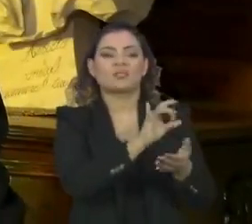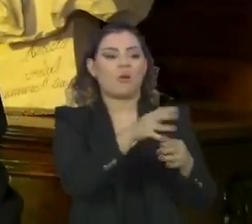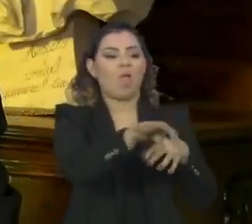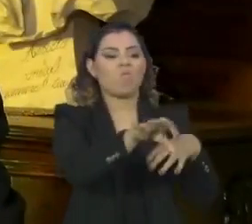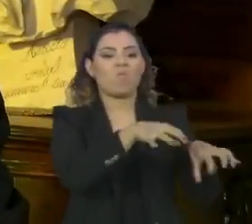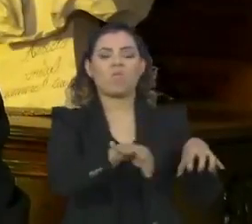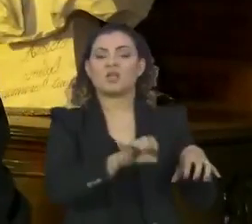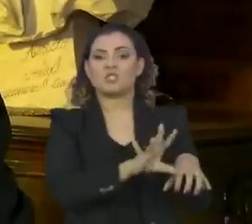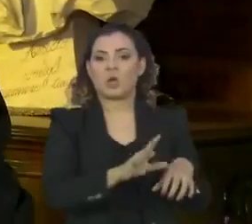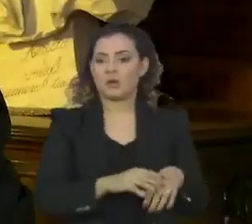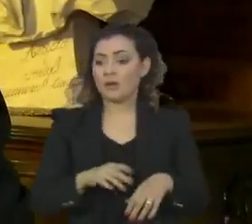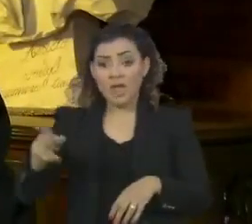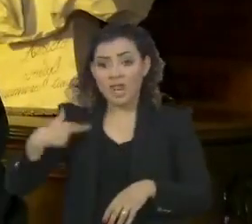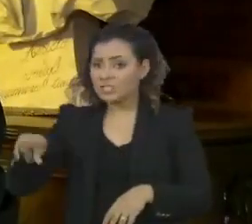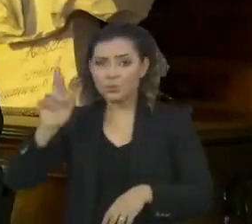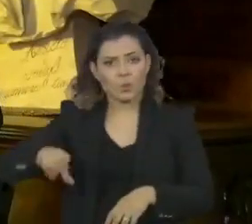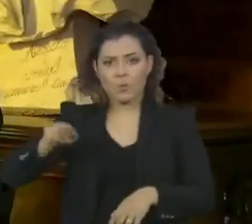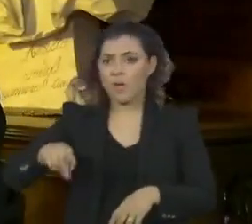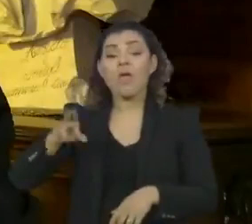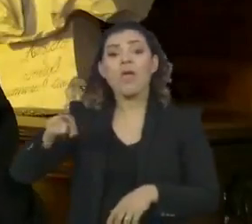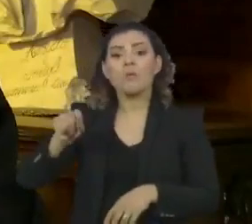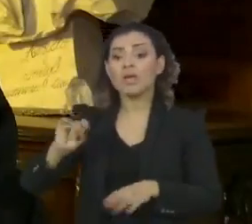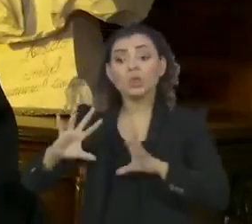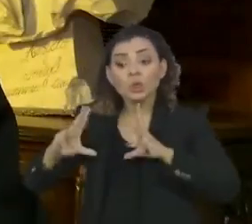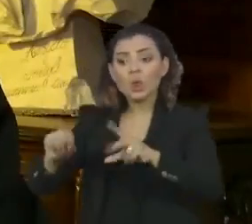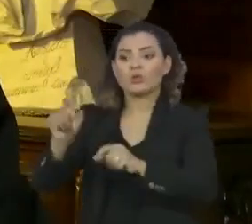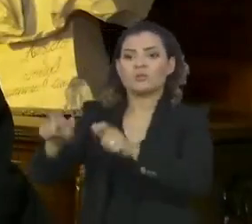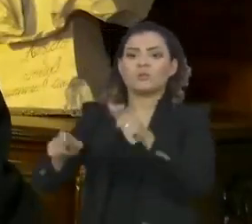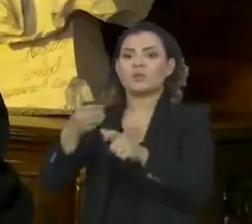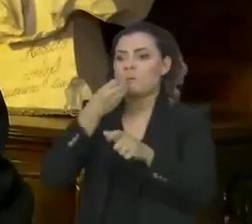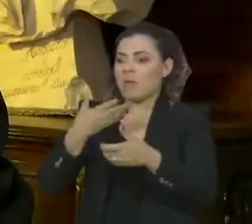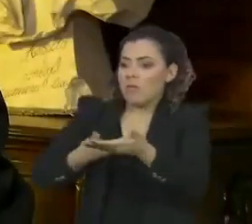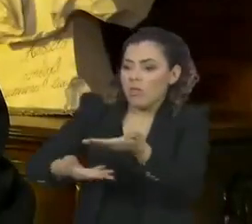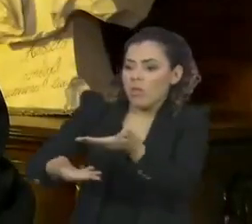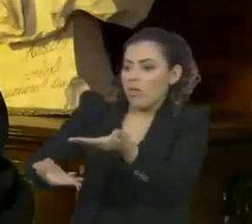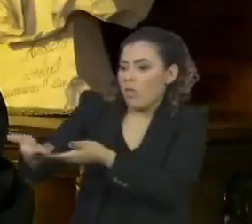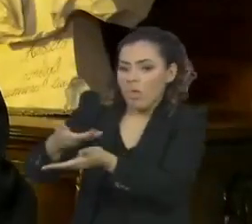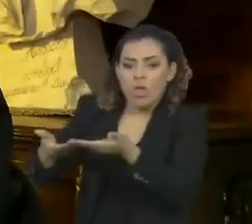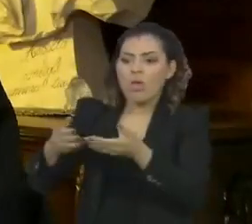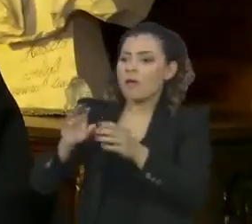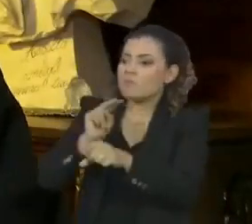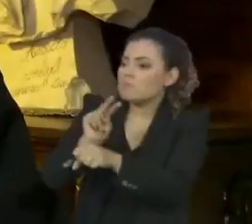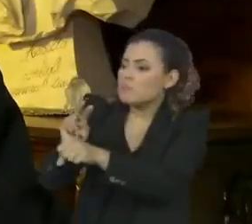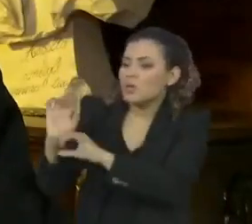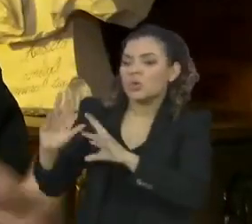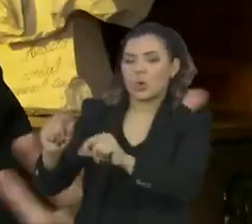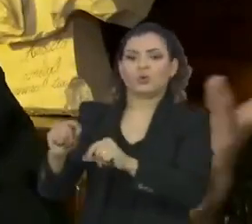seu rebanho não apenas partidários de uma convicção política.